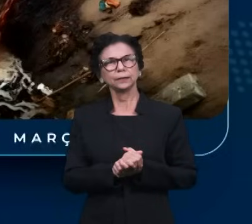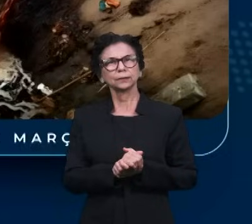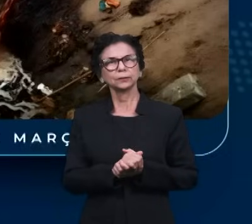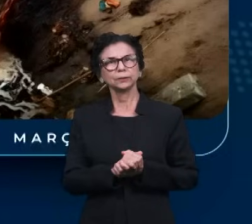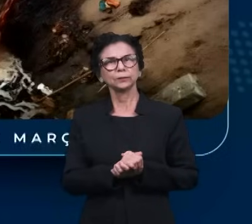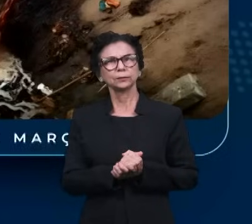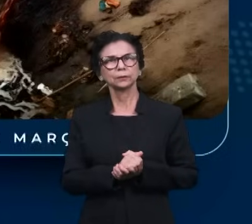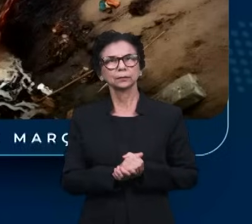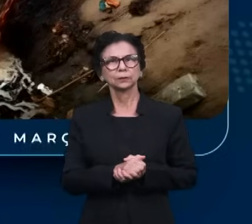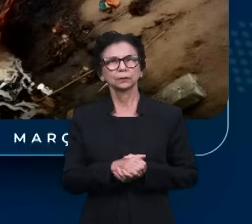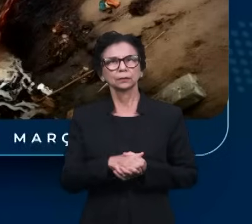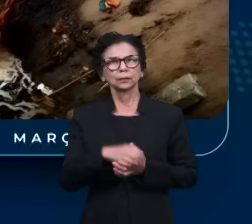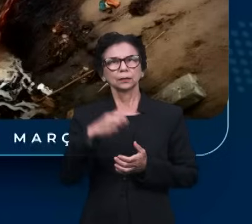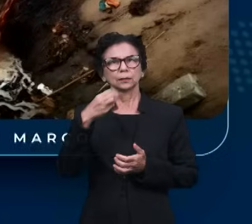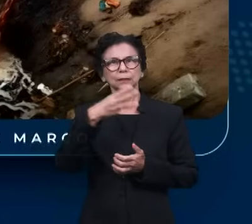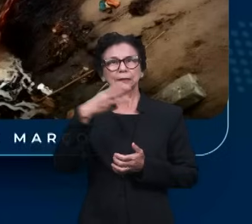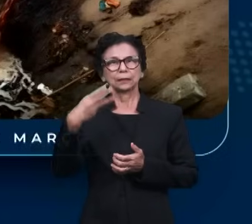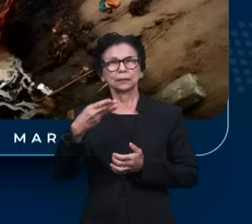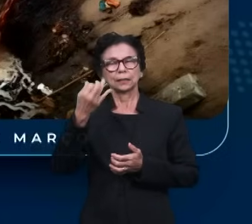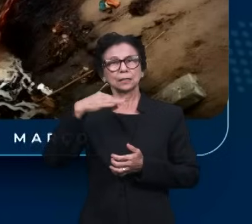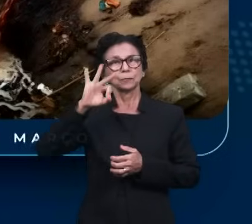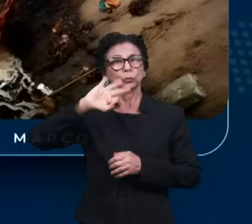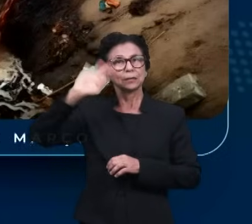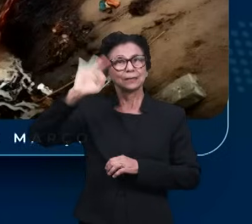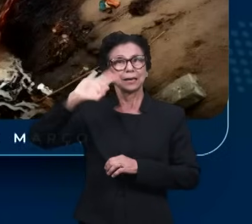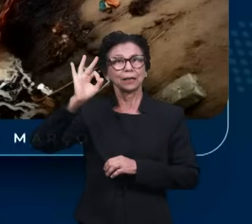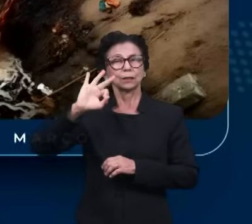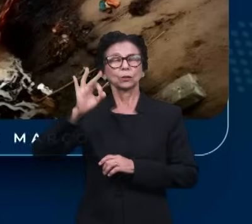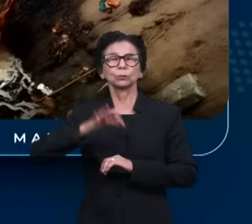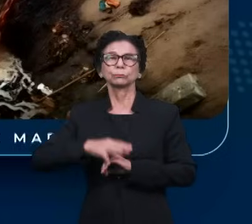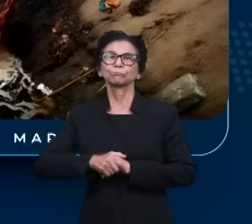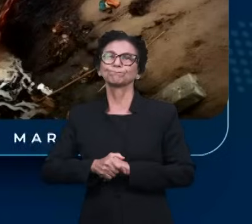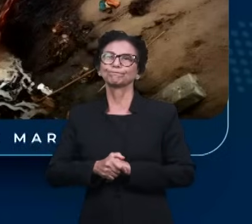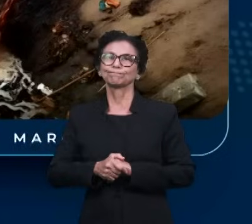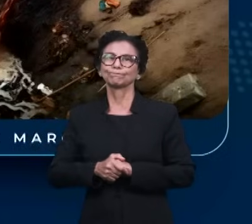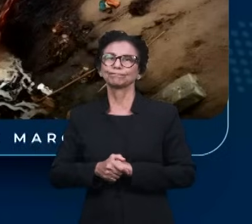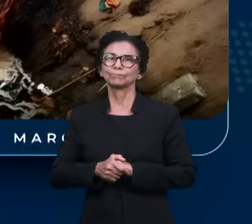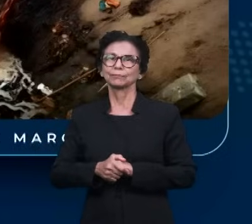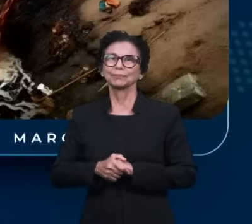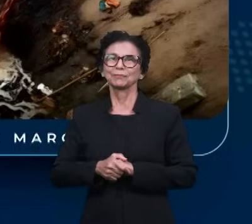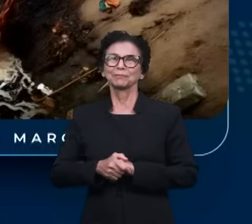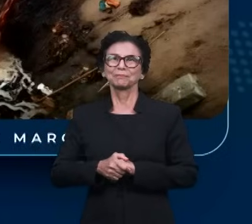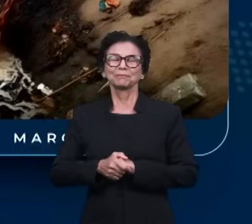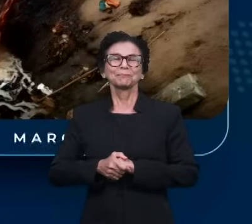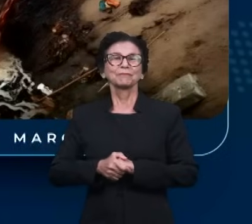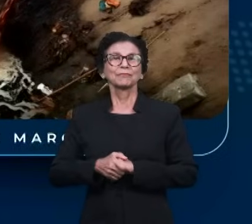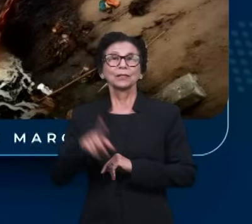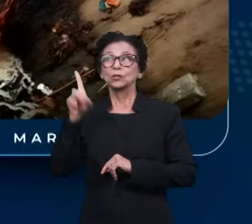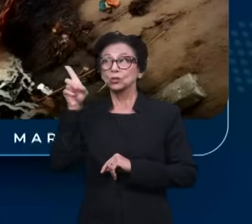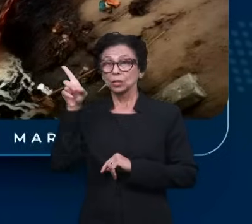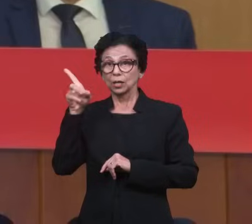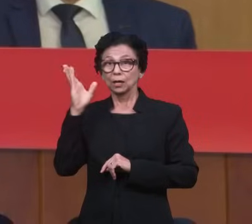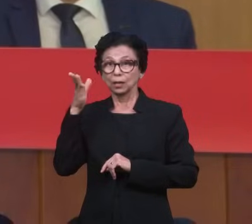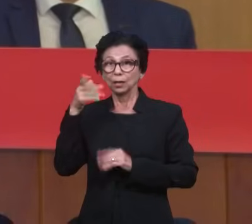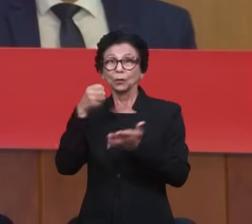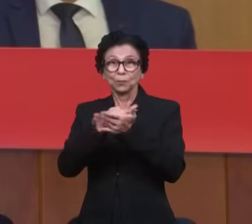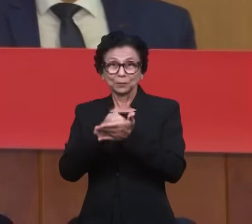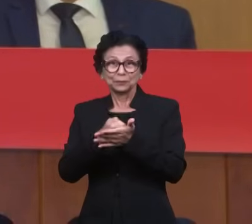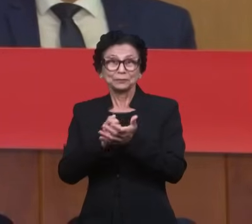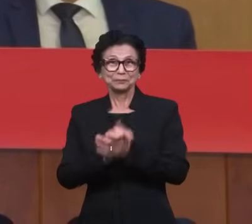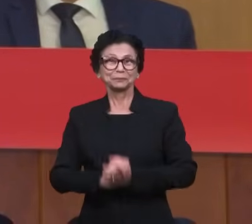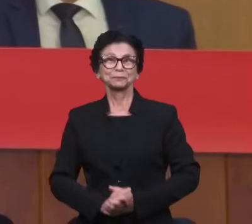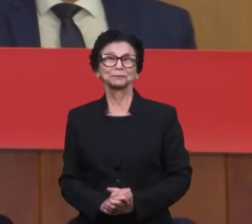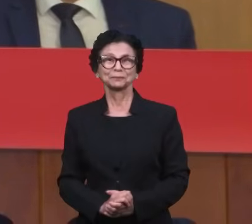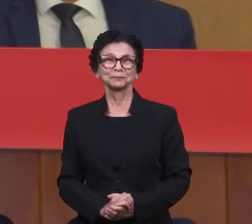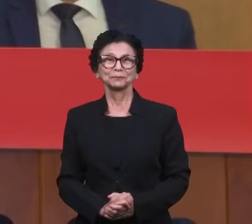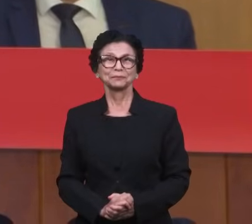aponta um novo estudo da ONU. Essa trombeta já tocou? Já tocou. E agora, meus irmãos, o quarto anjo